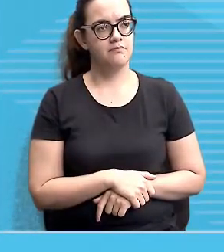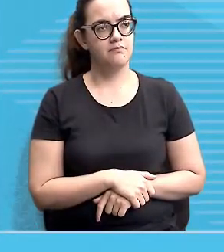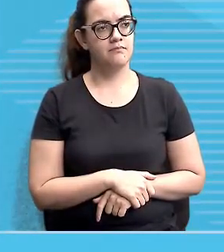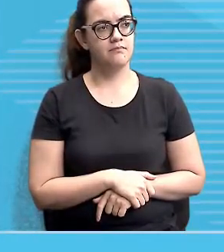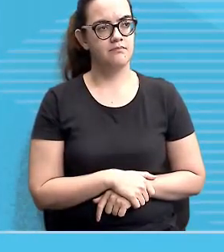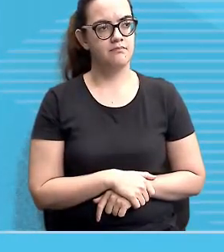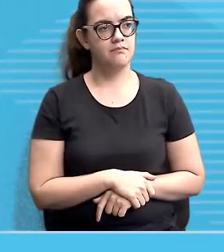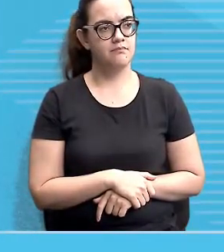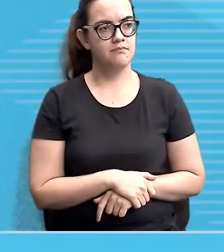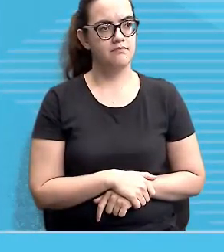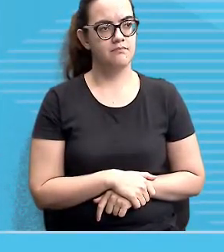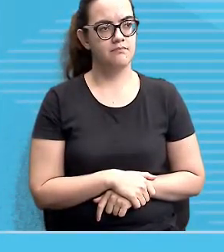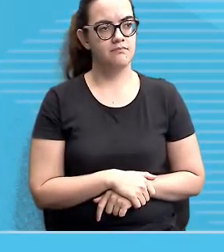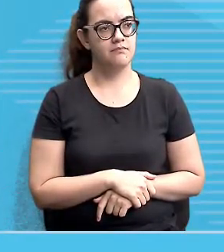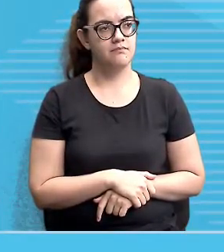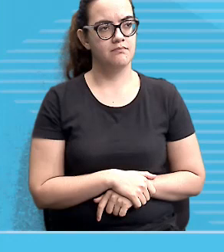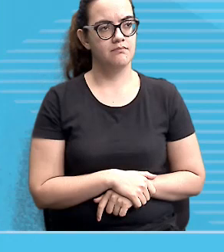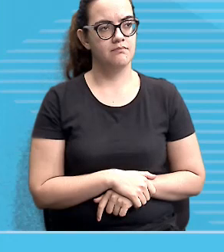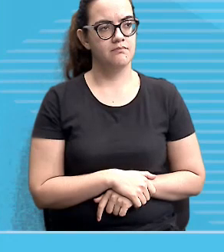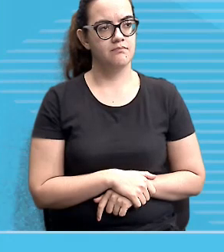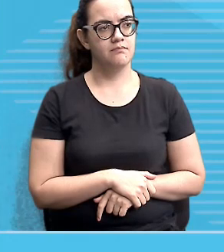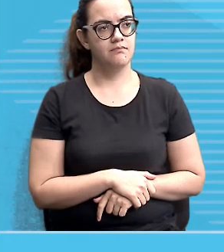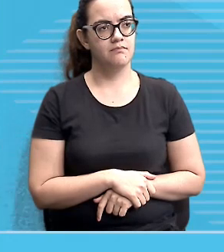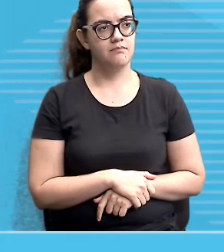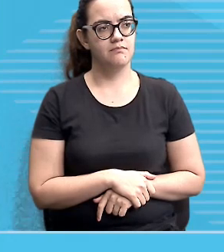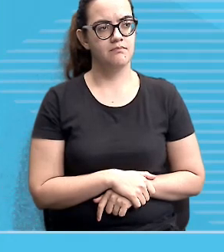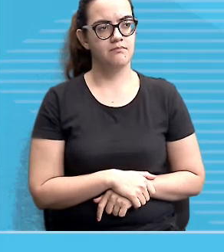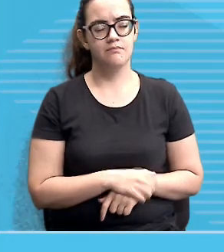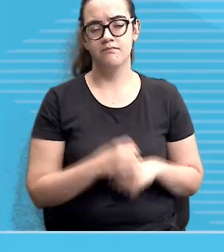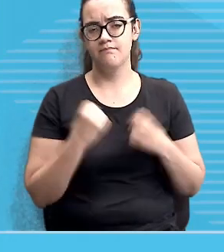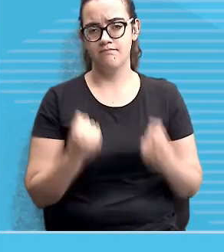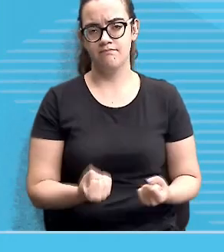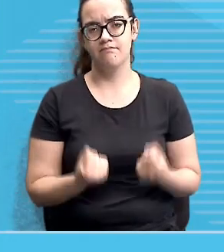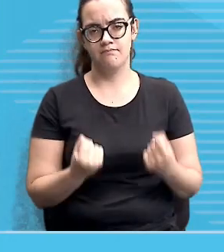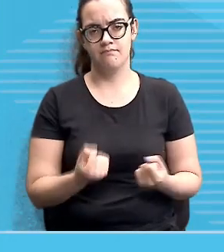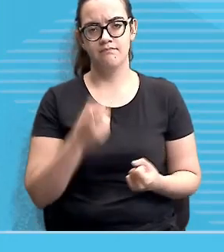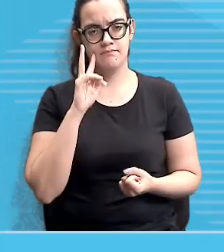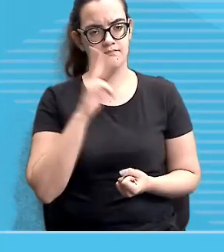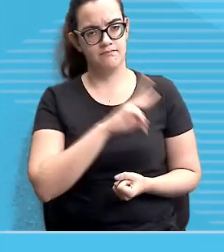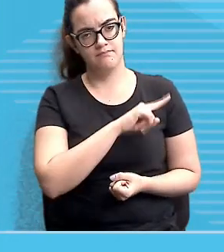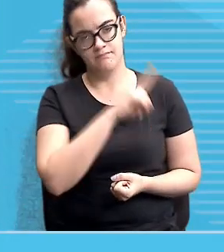e a massa é 200